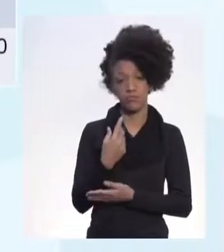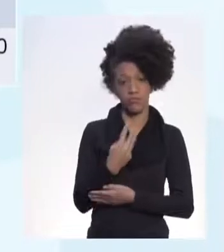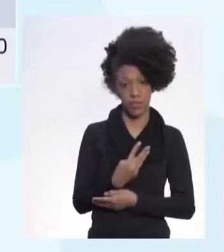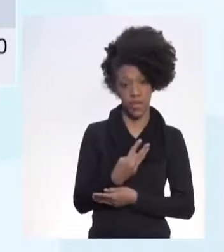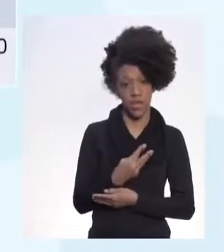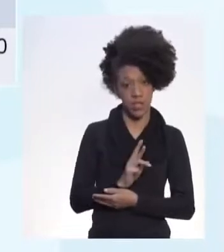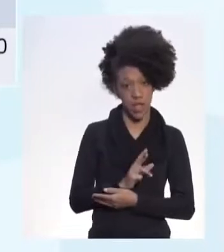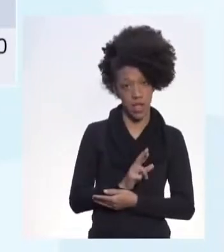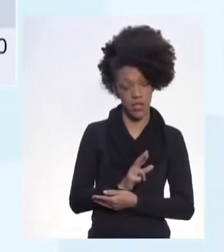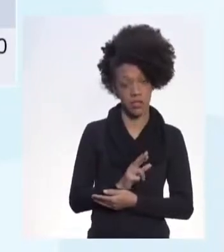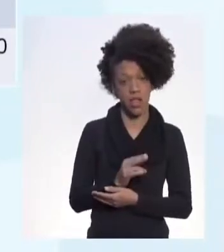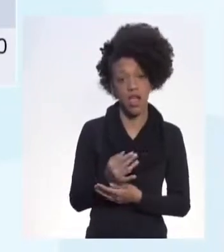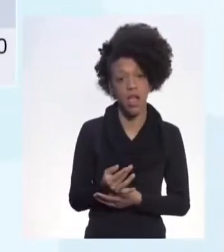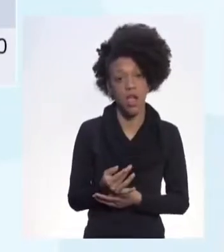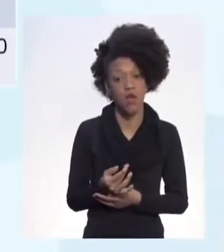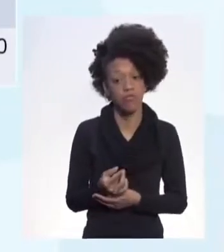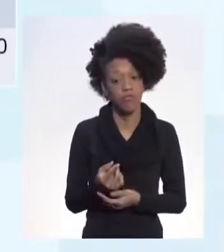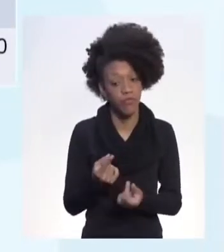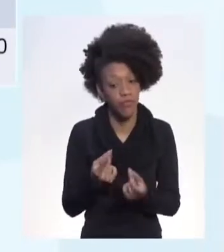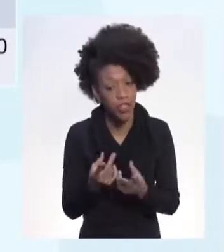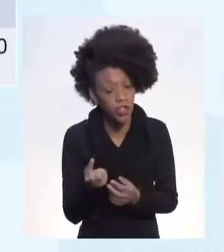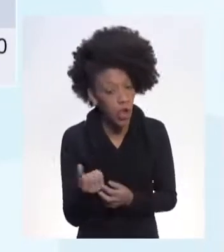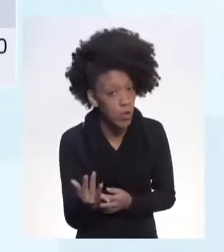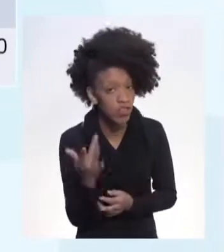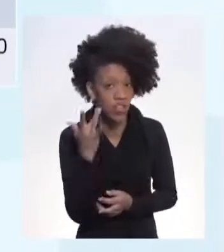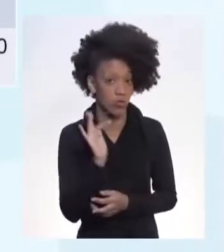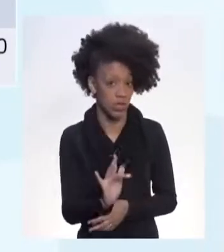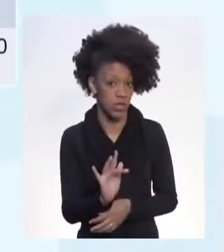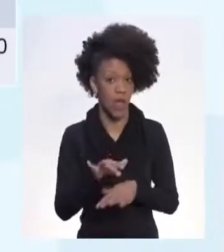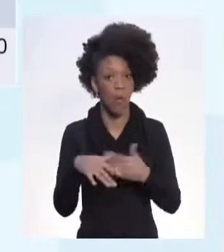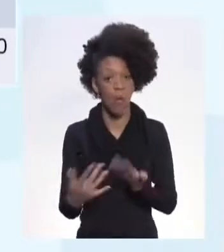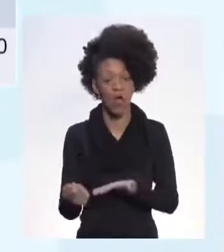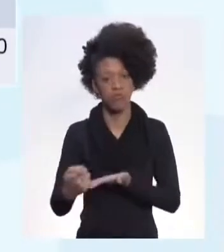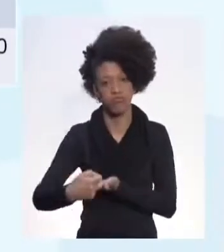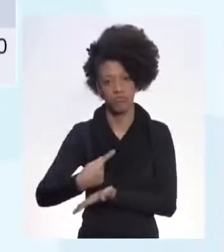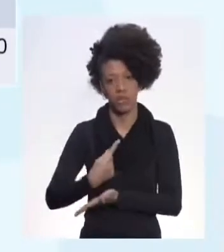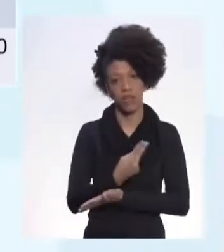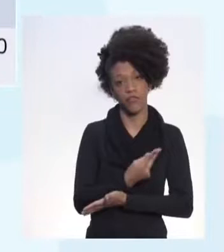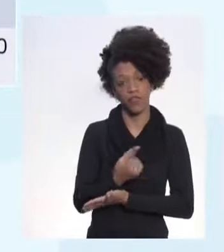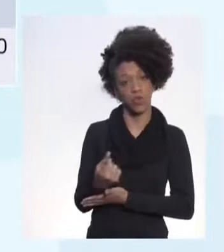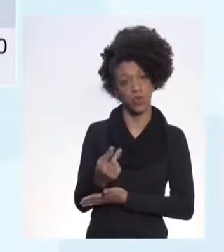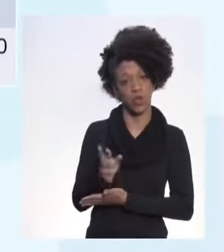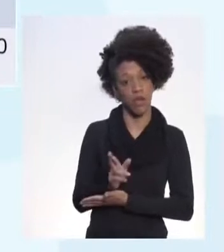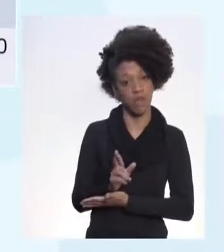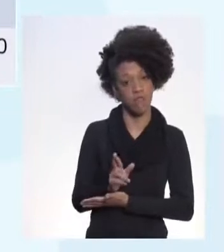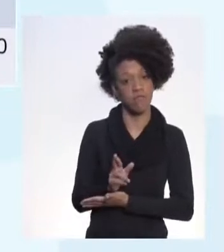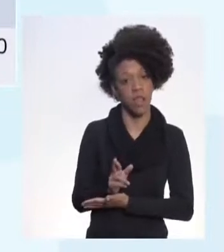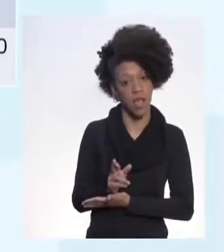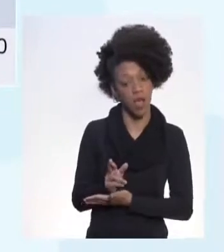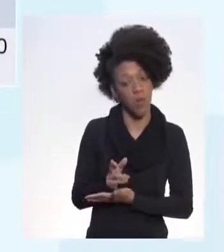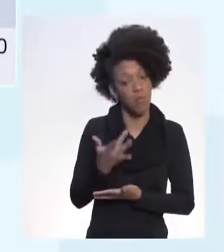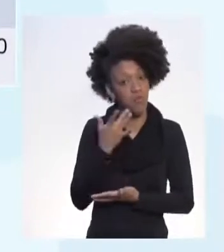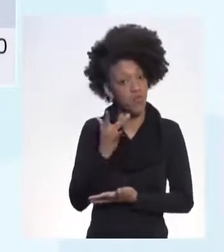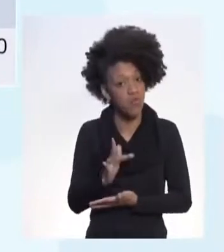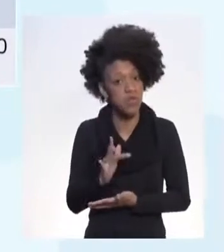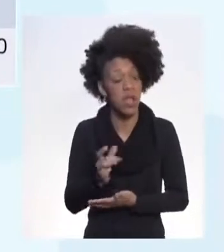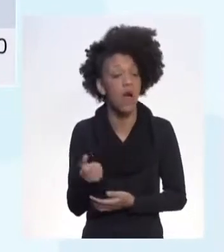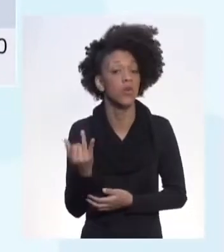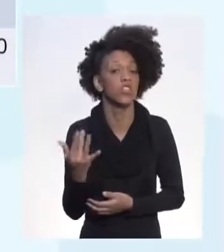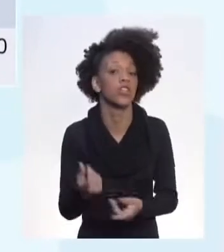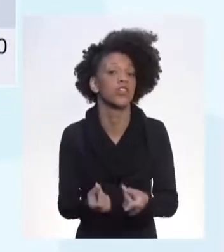quantidade desse produto. Quando eu recebi 21, eu vendi uma quantidade desse produto. E a última letra ali,